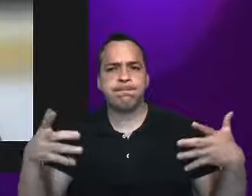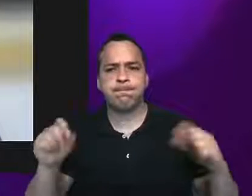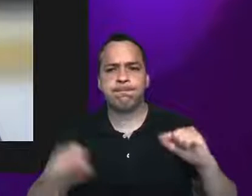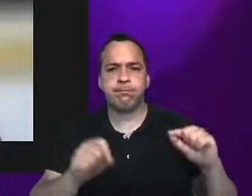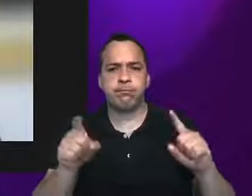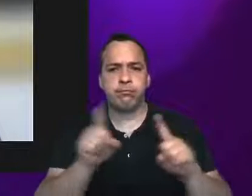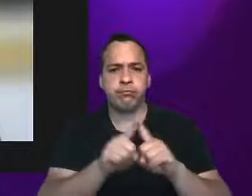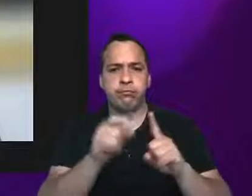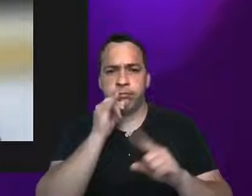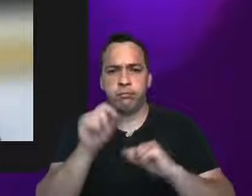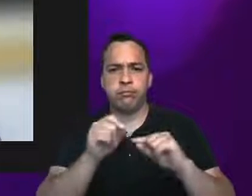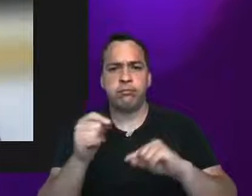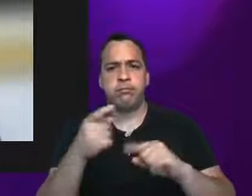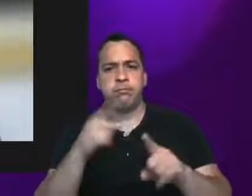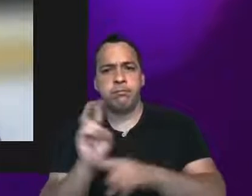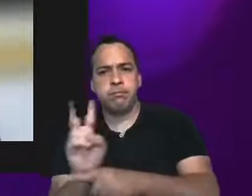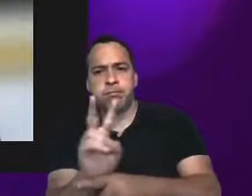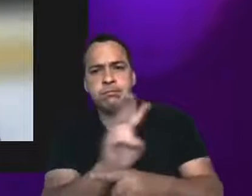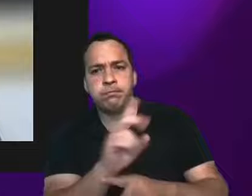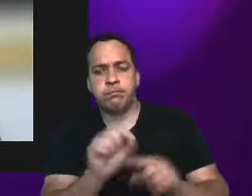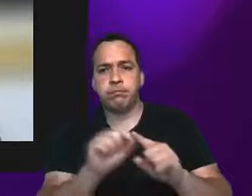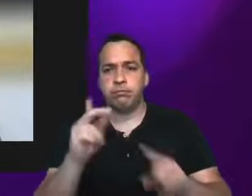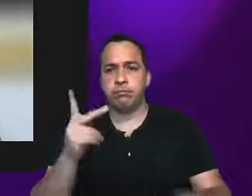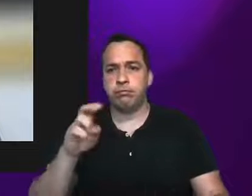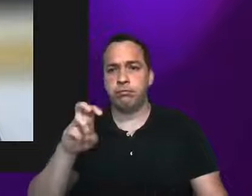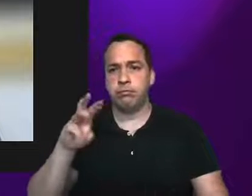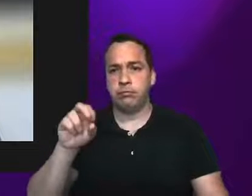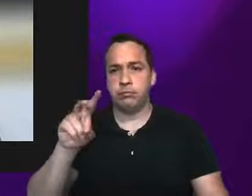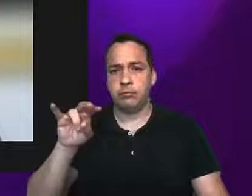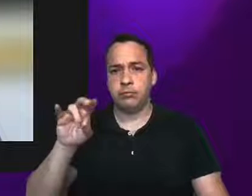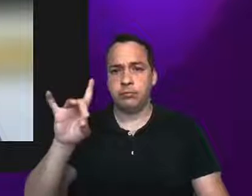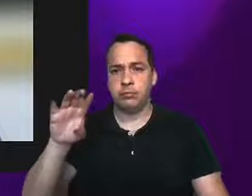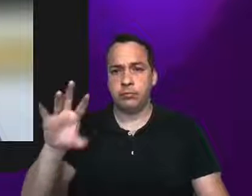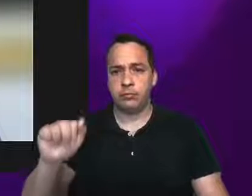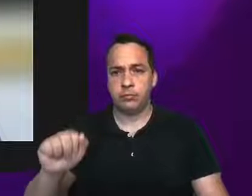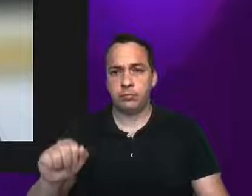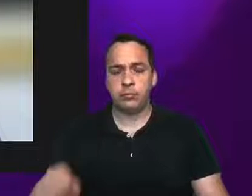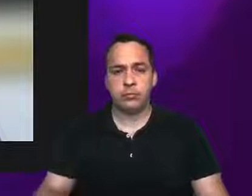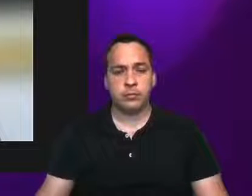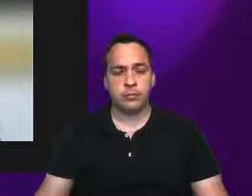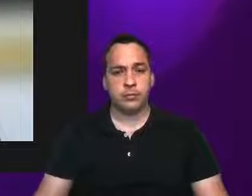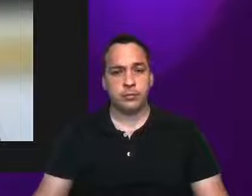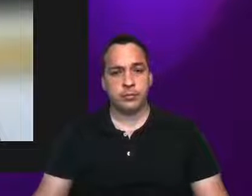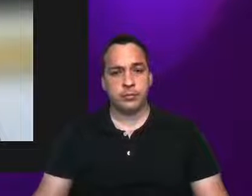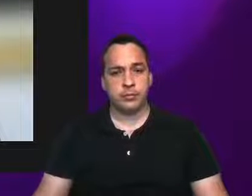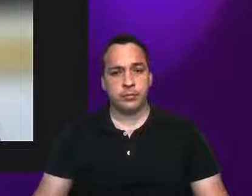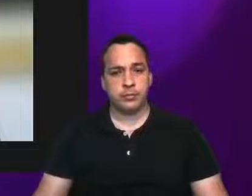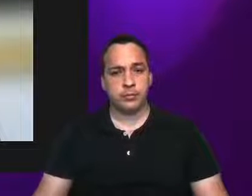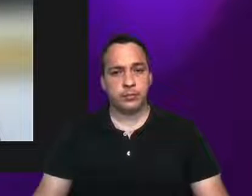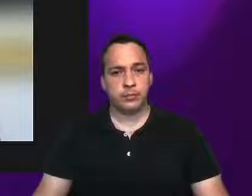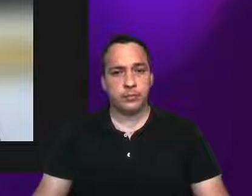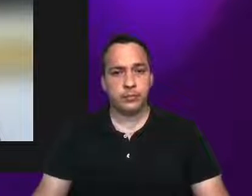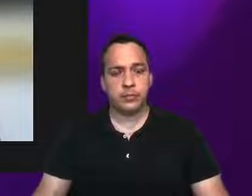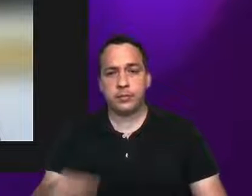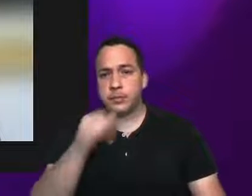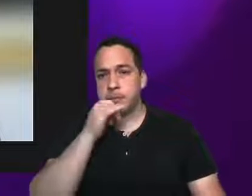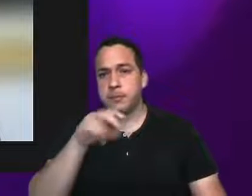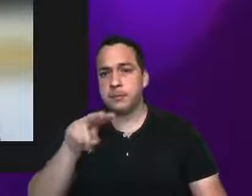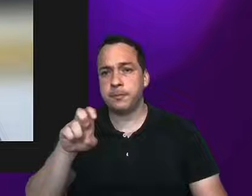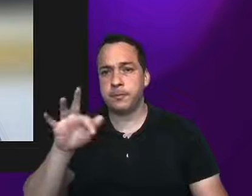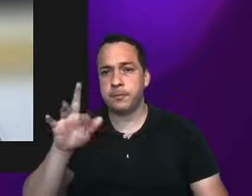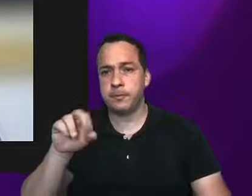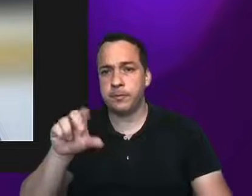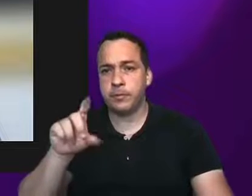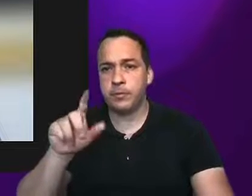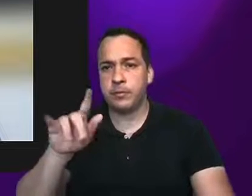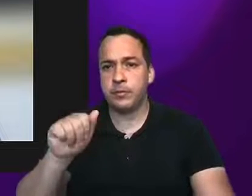termos de monitorização hemodinâmica, o que pode fazer essa interface da nefrologia com a terapia intensiva. Na verdade,